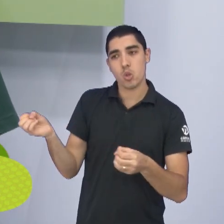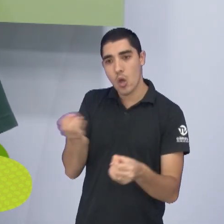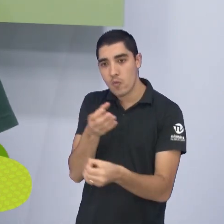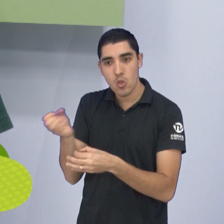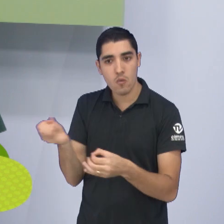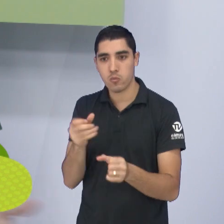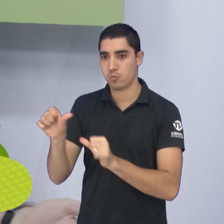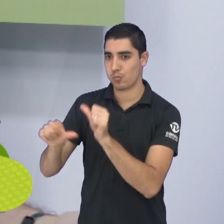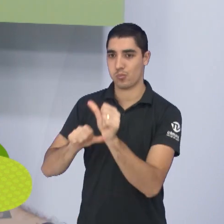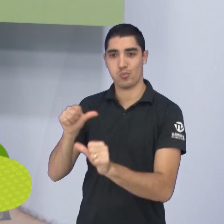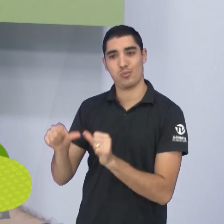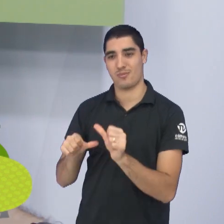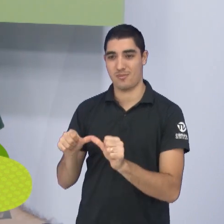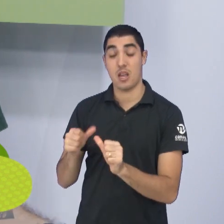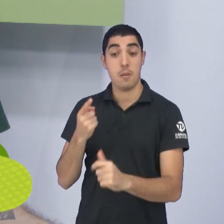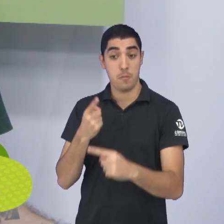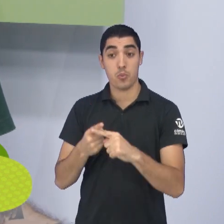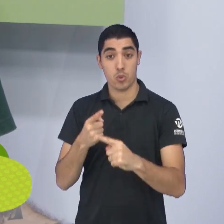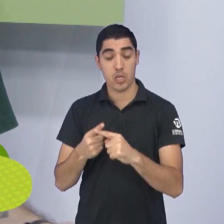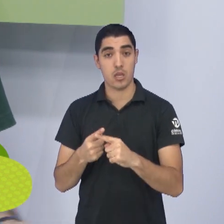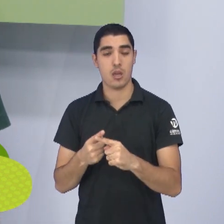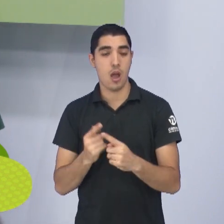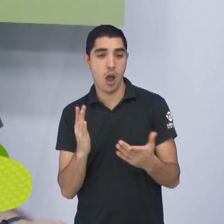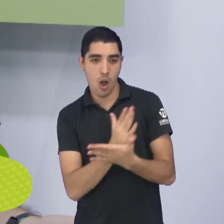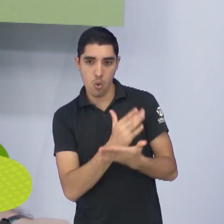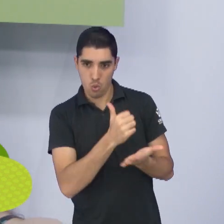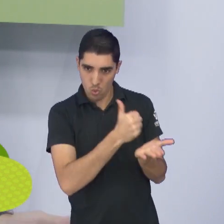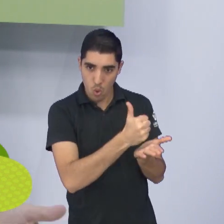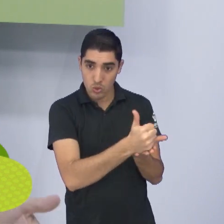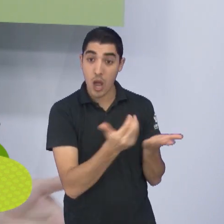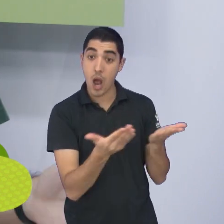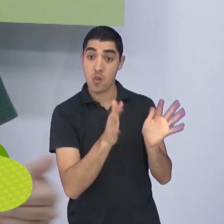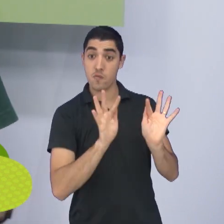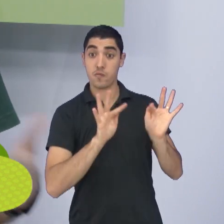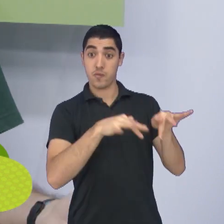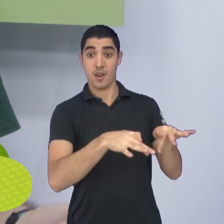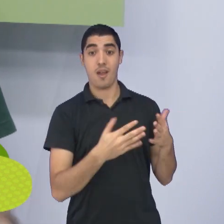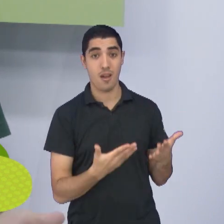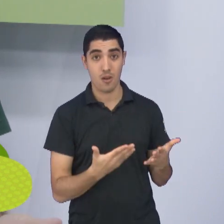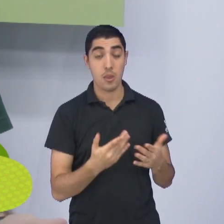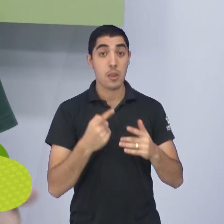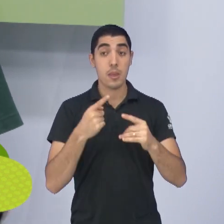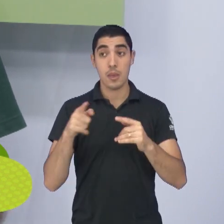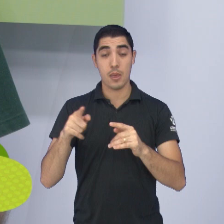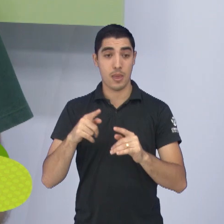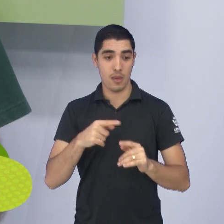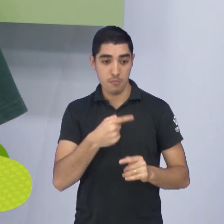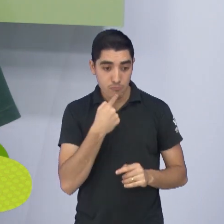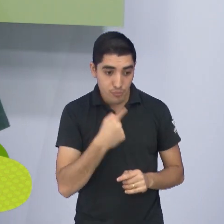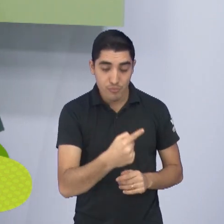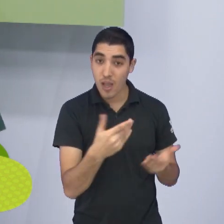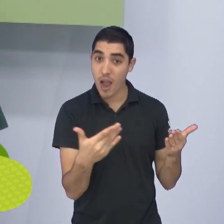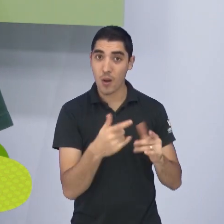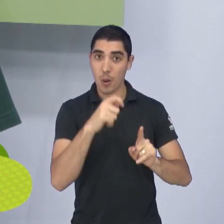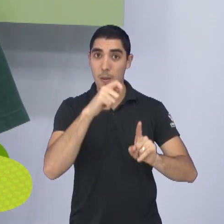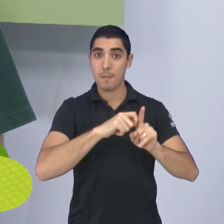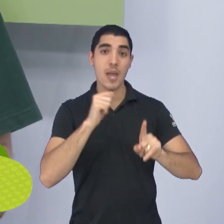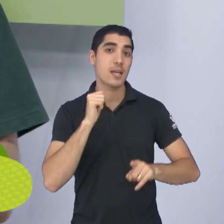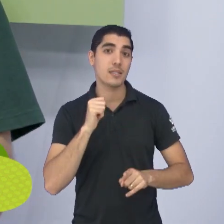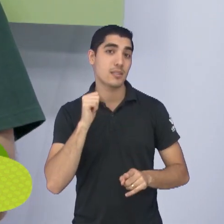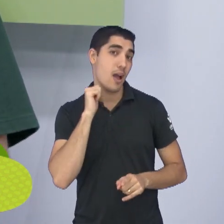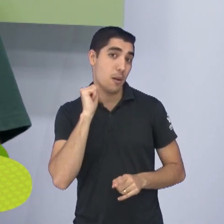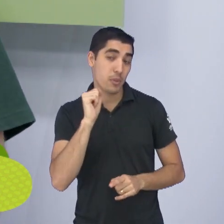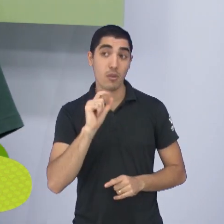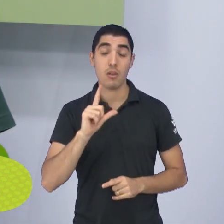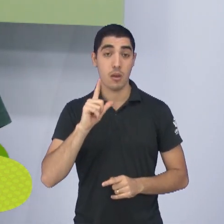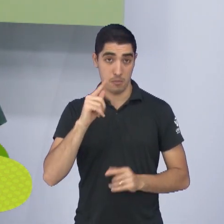todo o time, né? Porque o contrato termina agora, no final do mês, e o campeonato já começa no final do mês, o campeonato da Série D, né? Então, tem